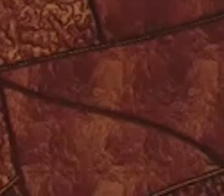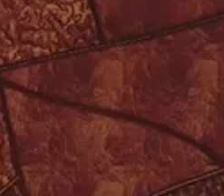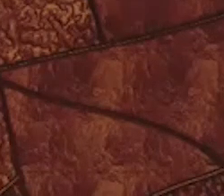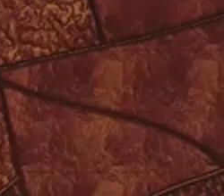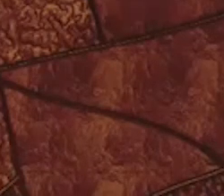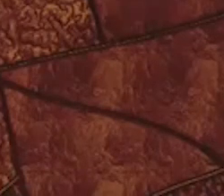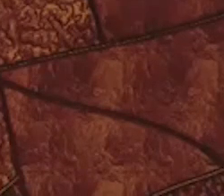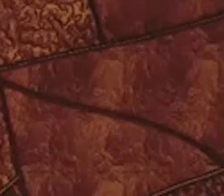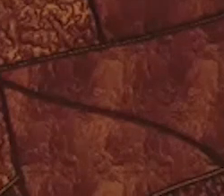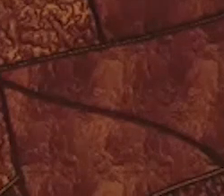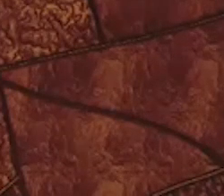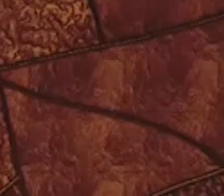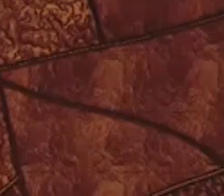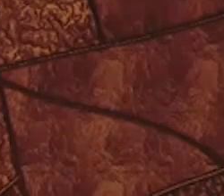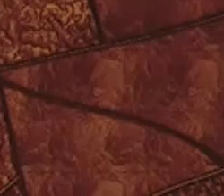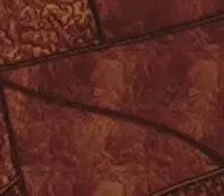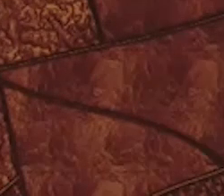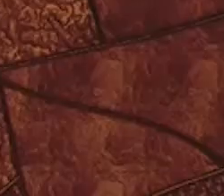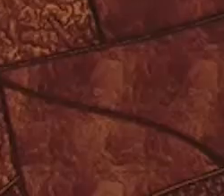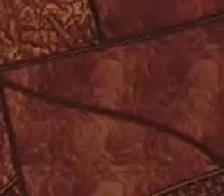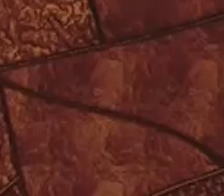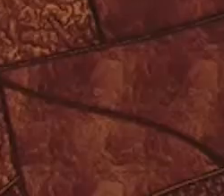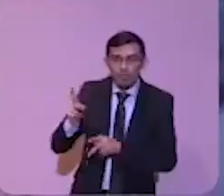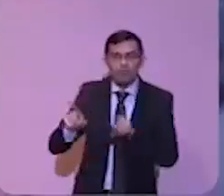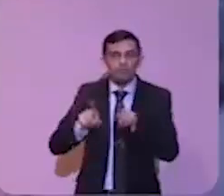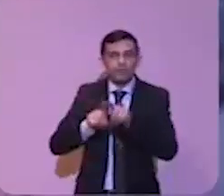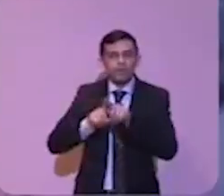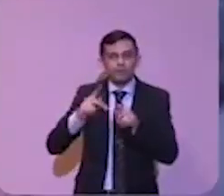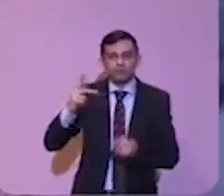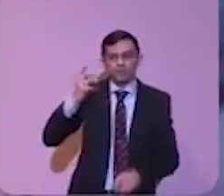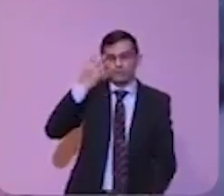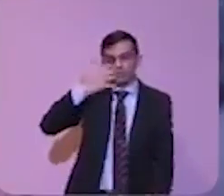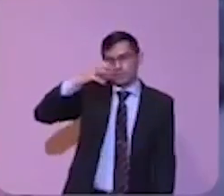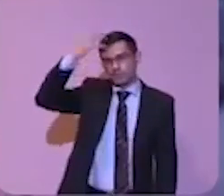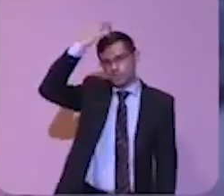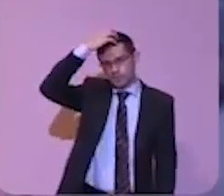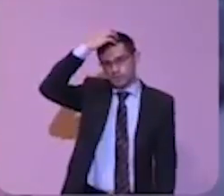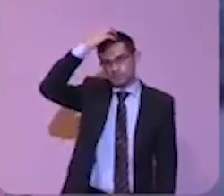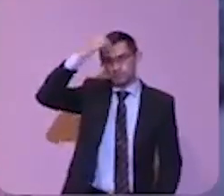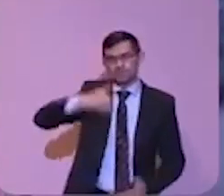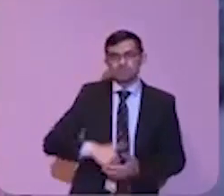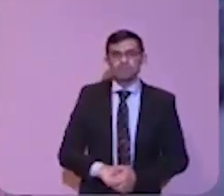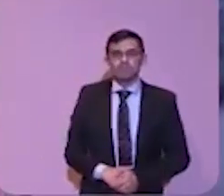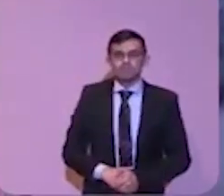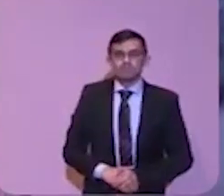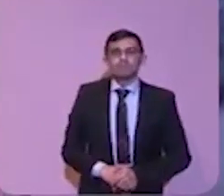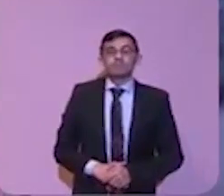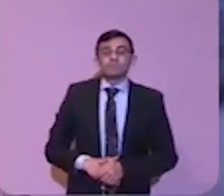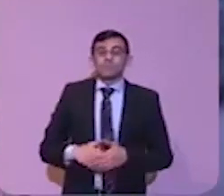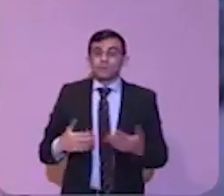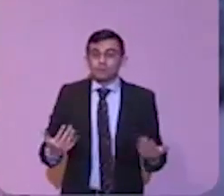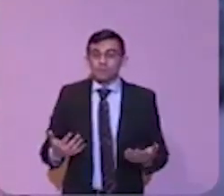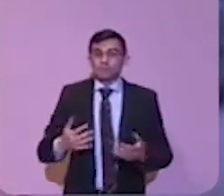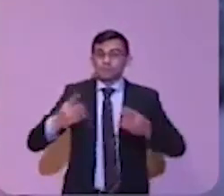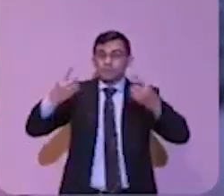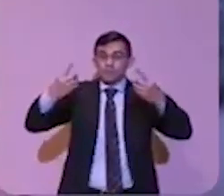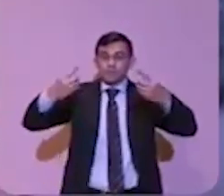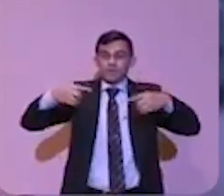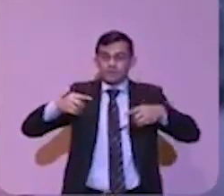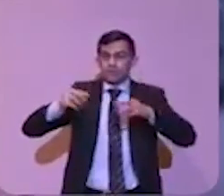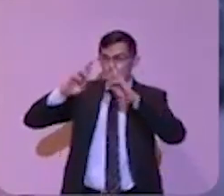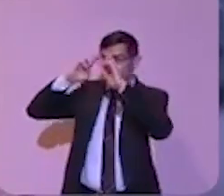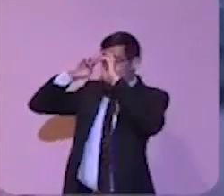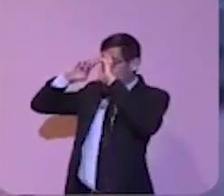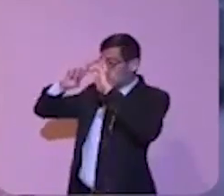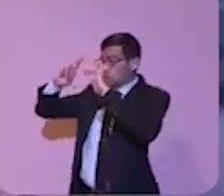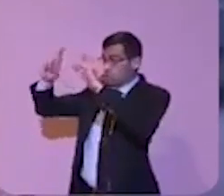tanto vocês como o seu rei. Além do desafio de temer